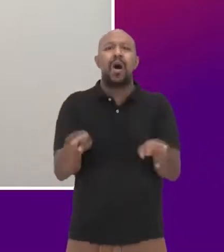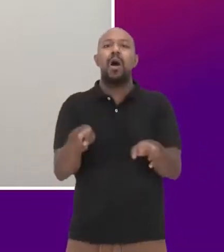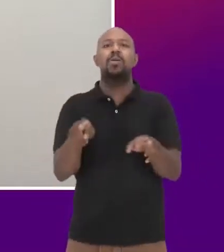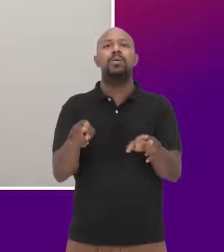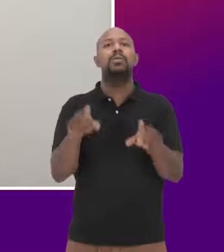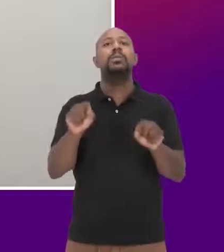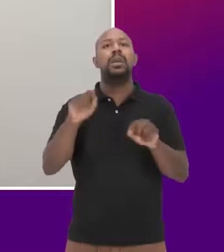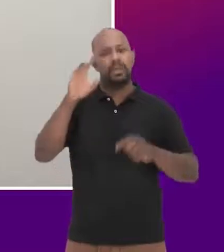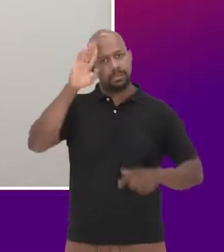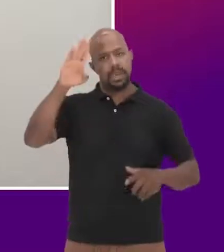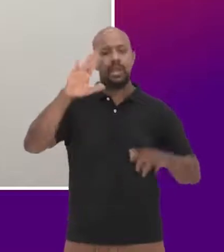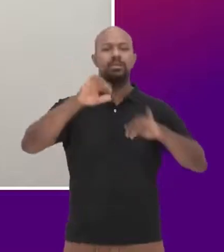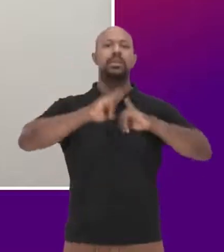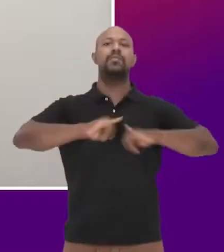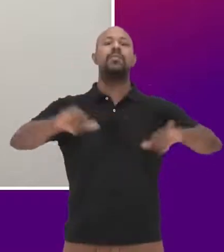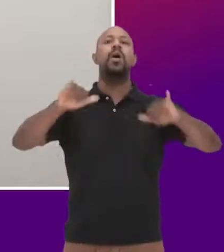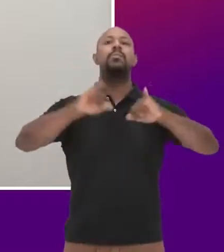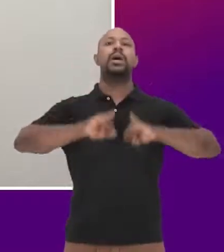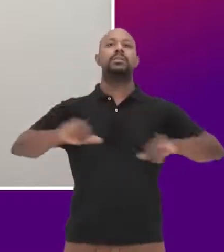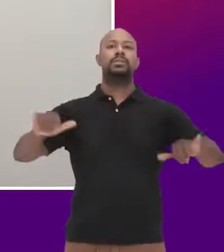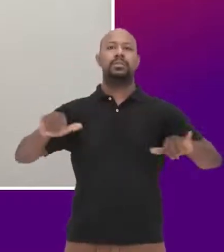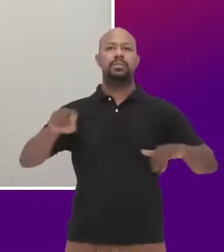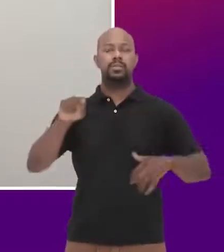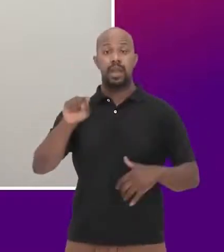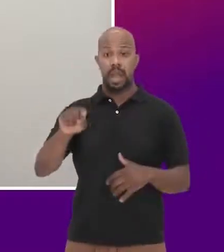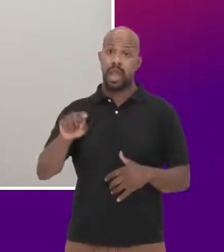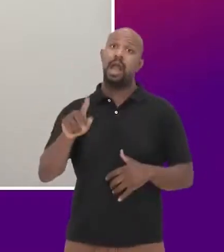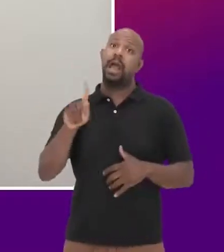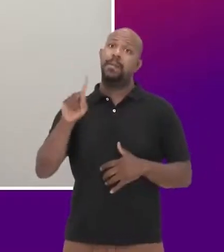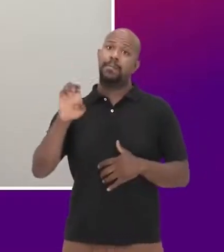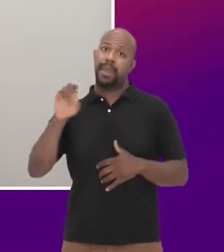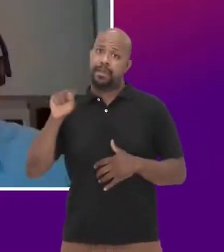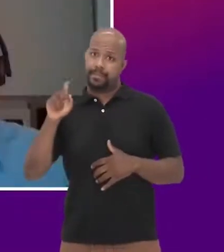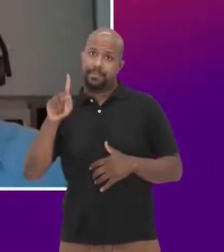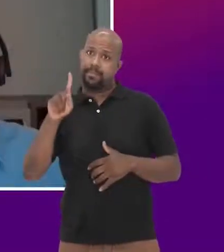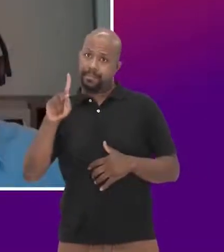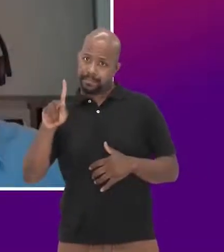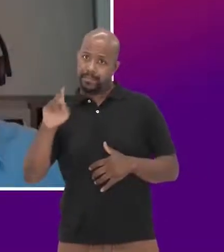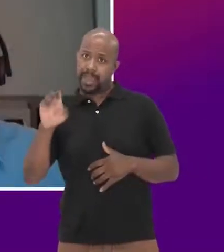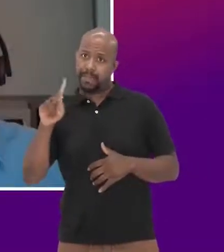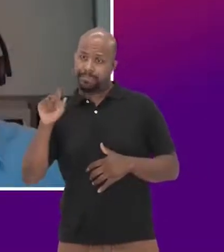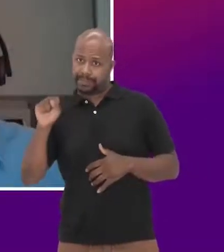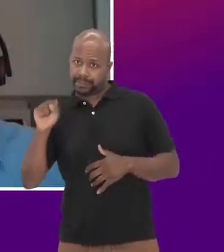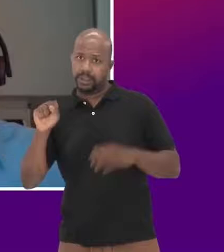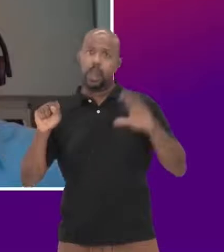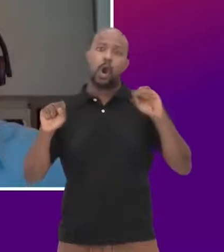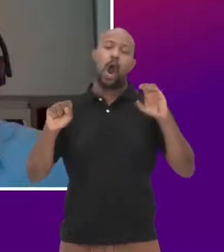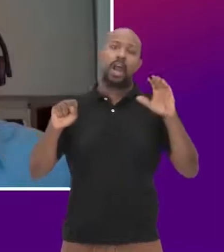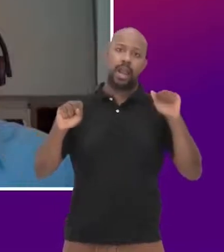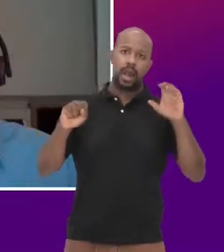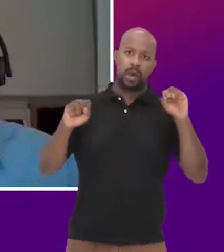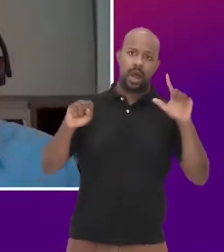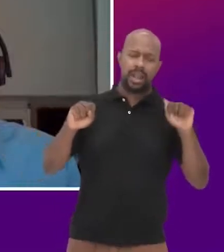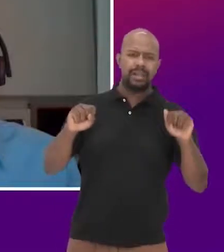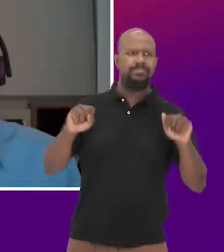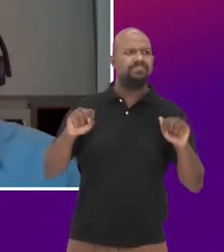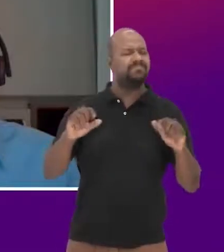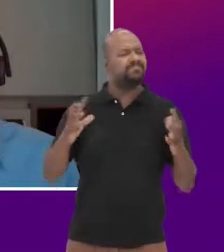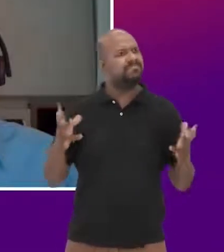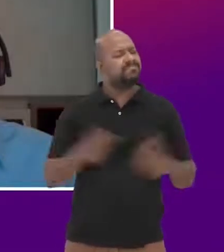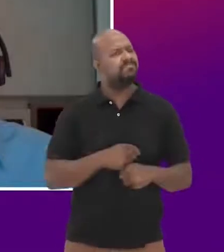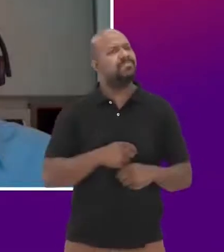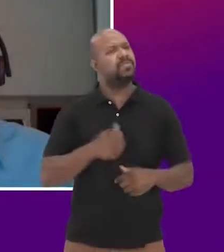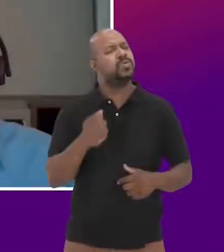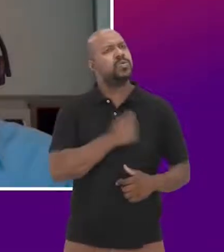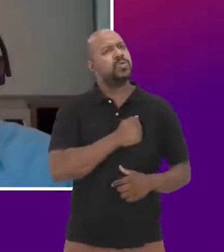em informação. A Pepsi-Cola e a Coca-Cola. Isso foi muito significativo para aquele